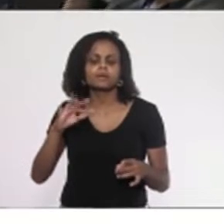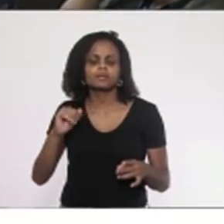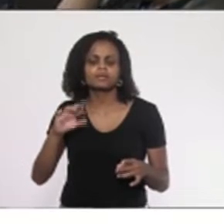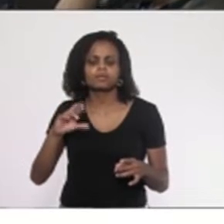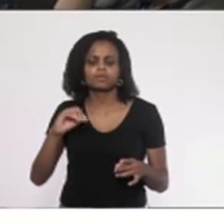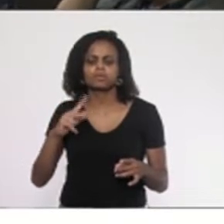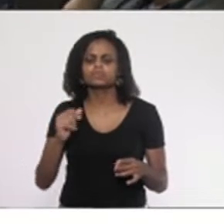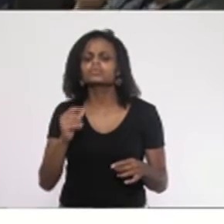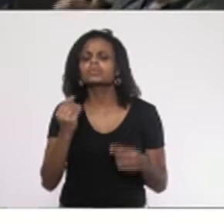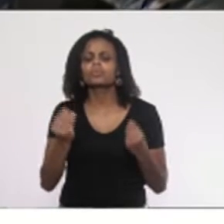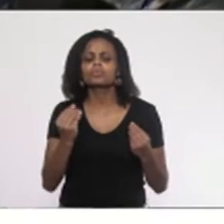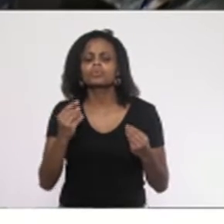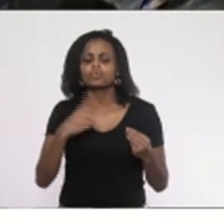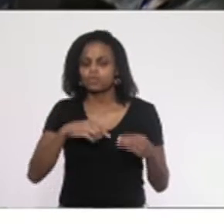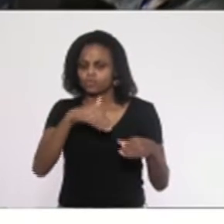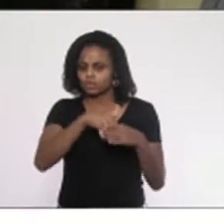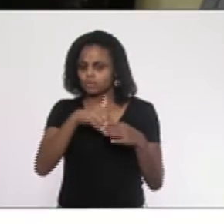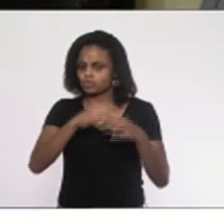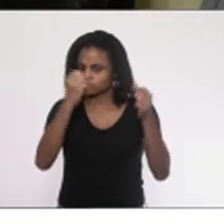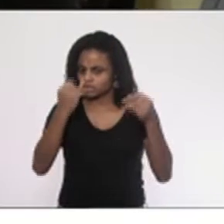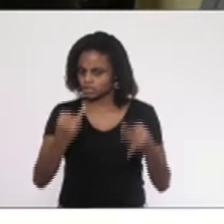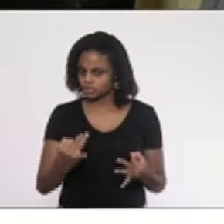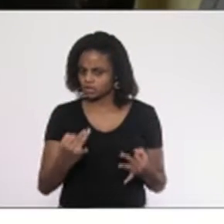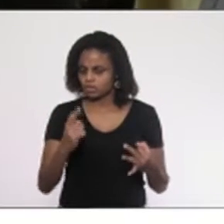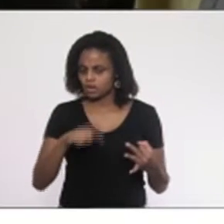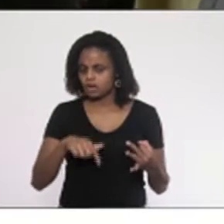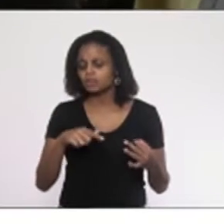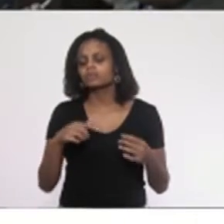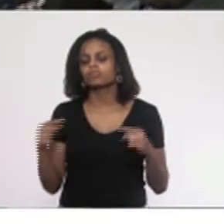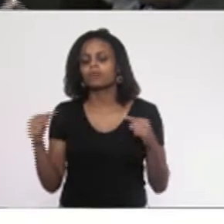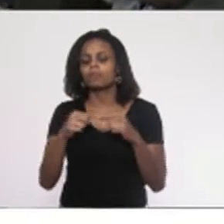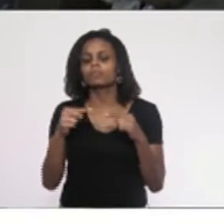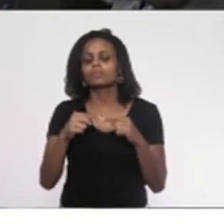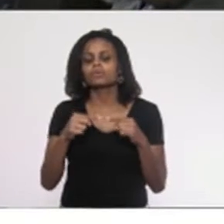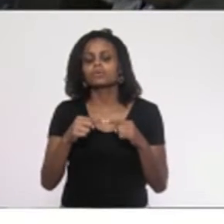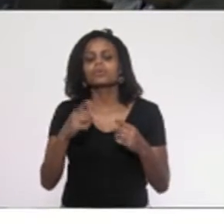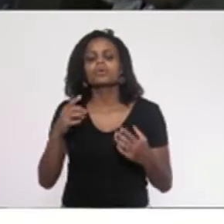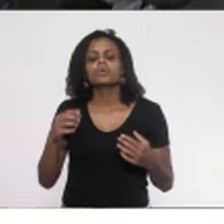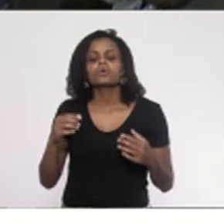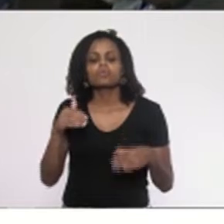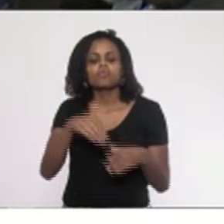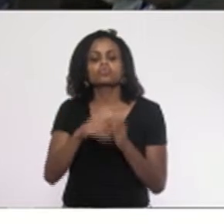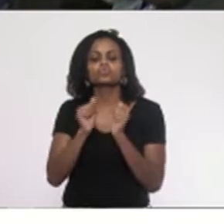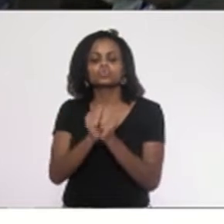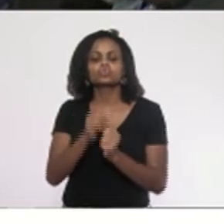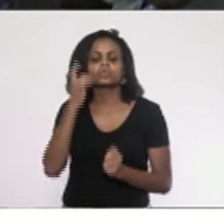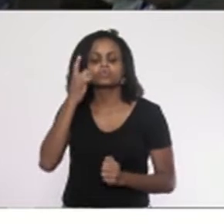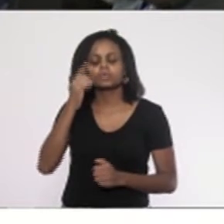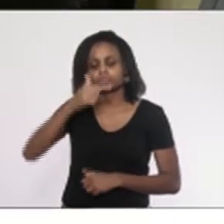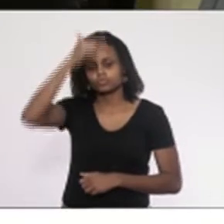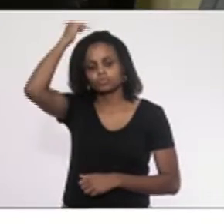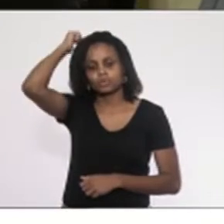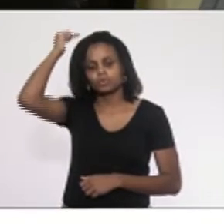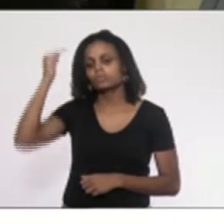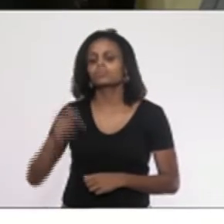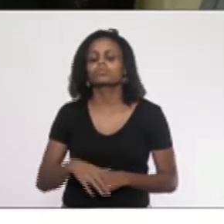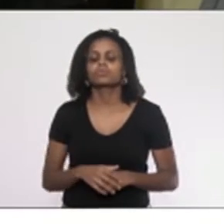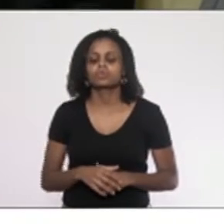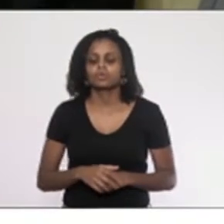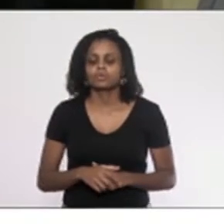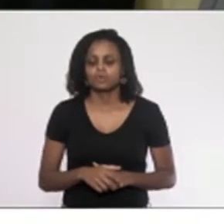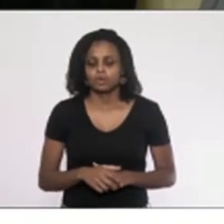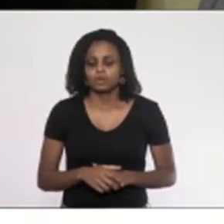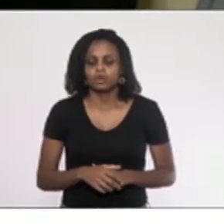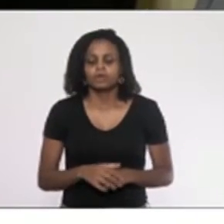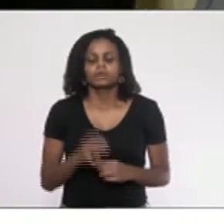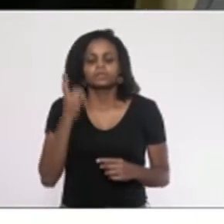Nós estamos votando o parecer. Parecer. O parecer. Isso. Acompanho o parecer do deputado Luiz Paulo. Como vota o deputado Eliomar? Também